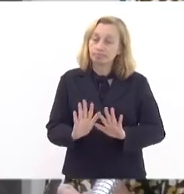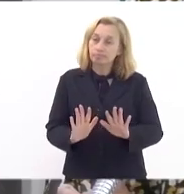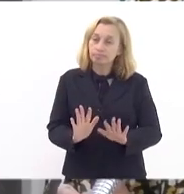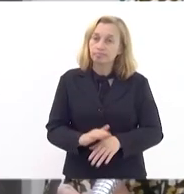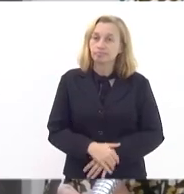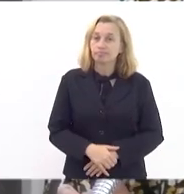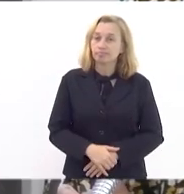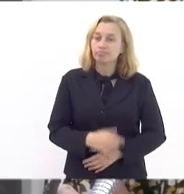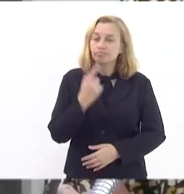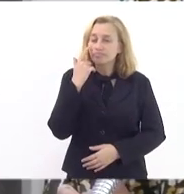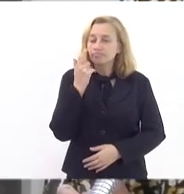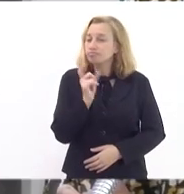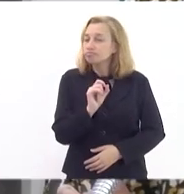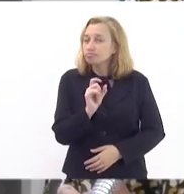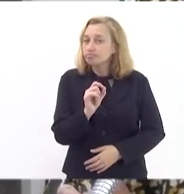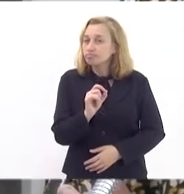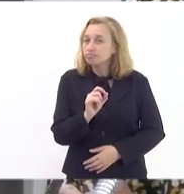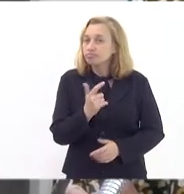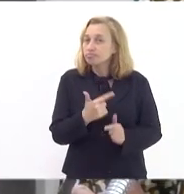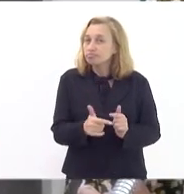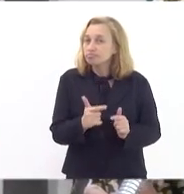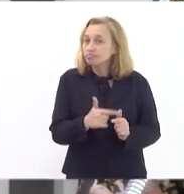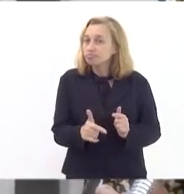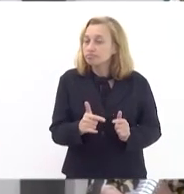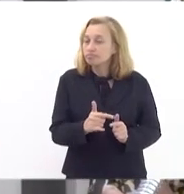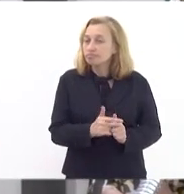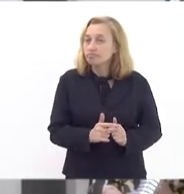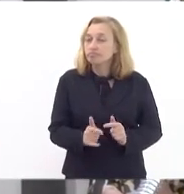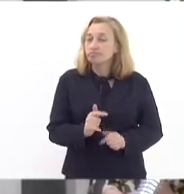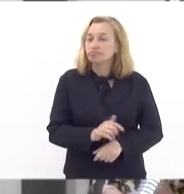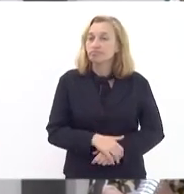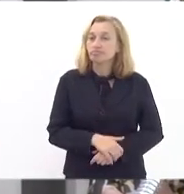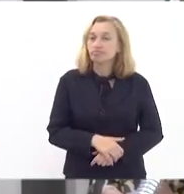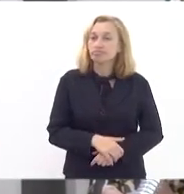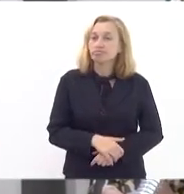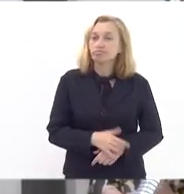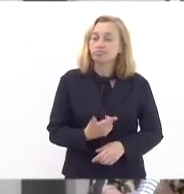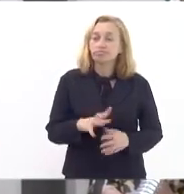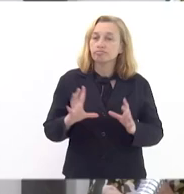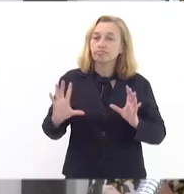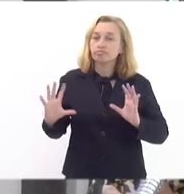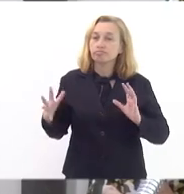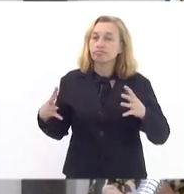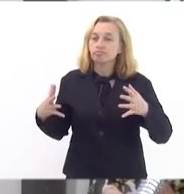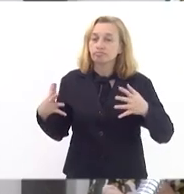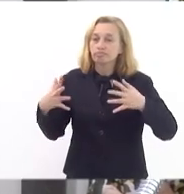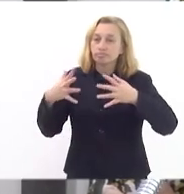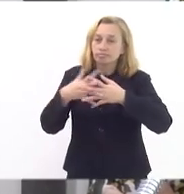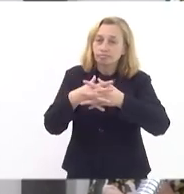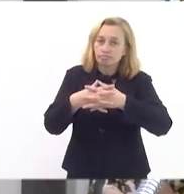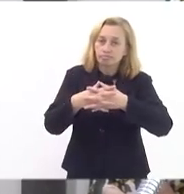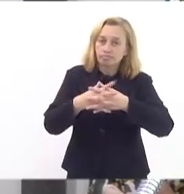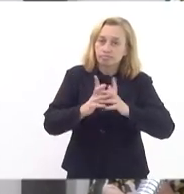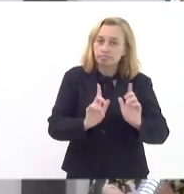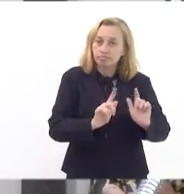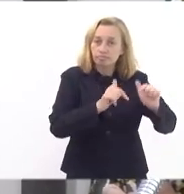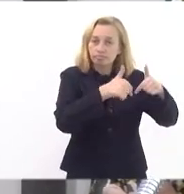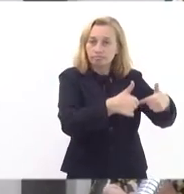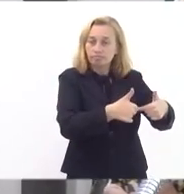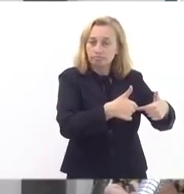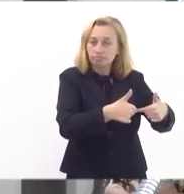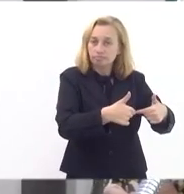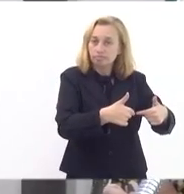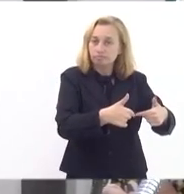eu vejo que um dos problemas é que não a integração entre as ações